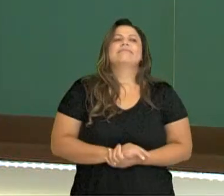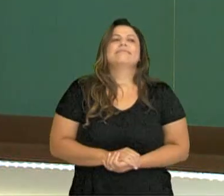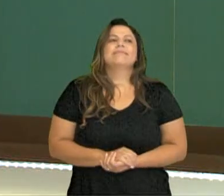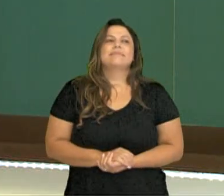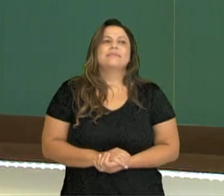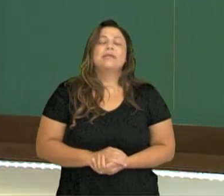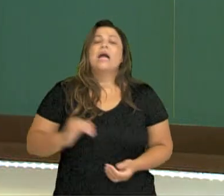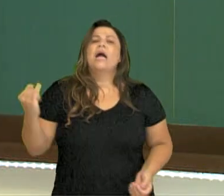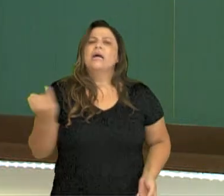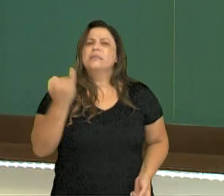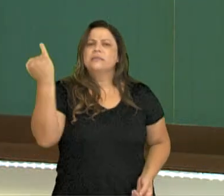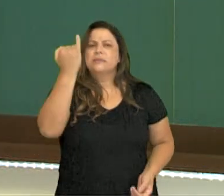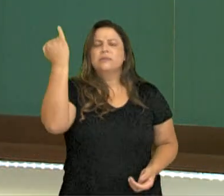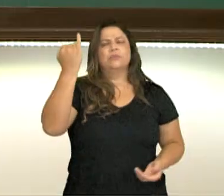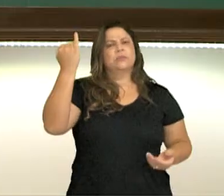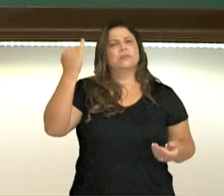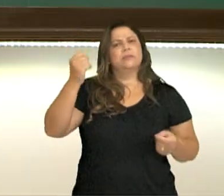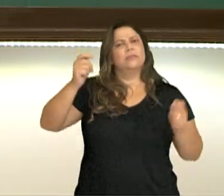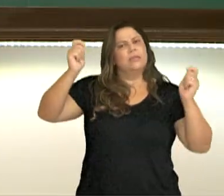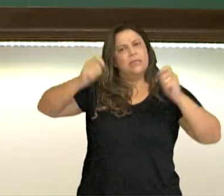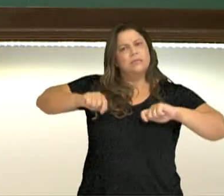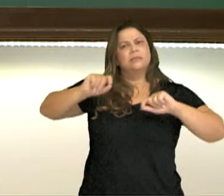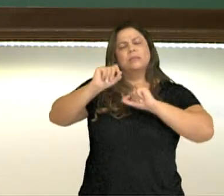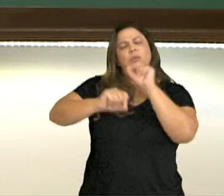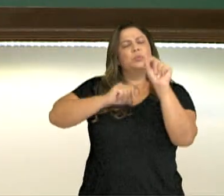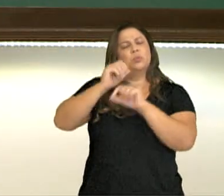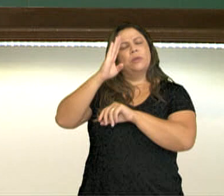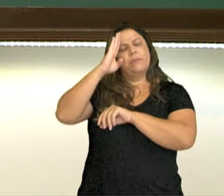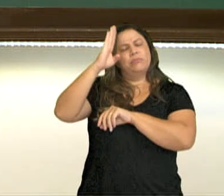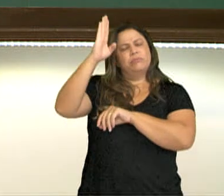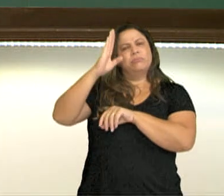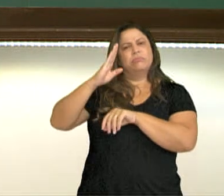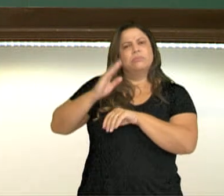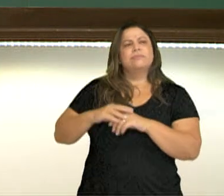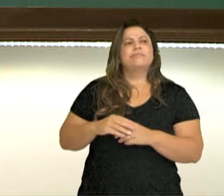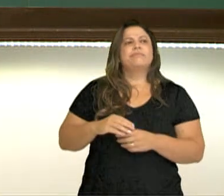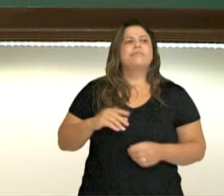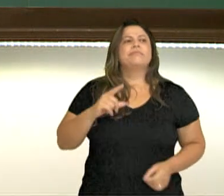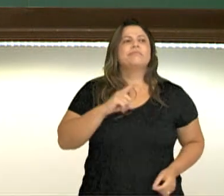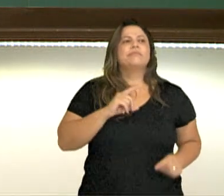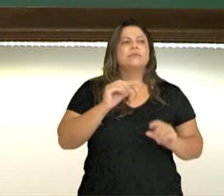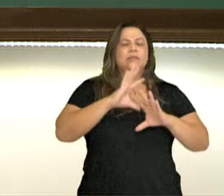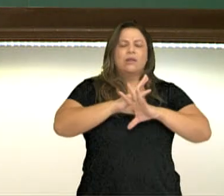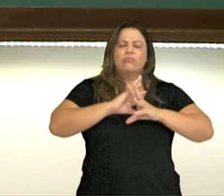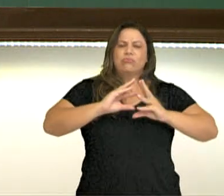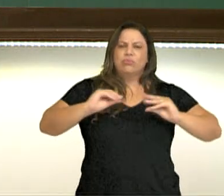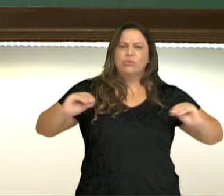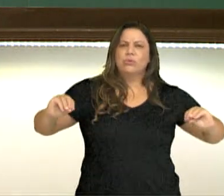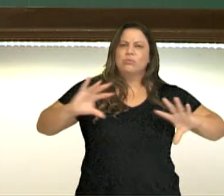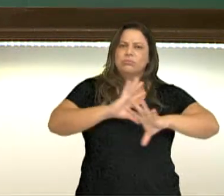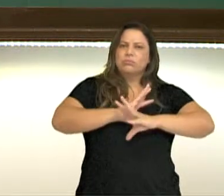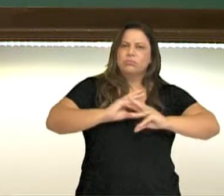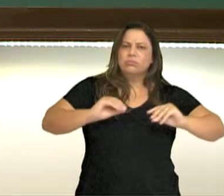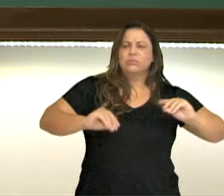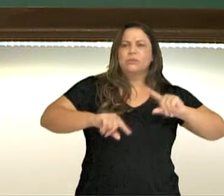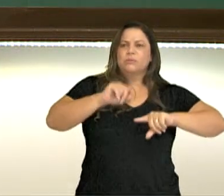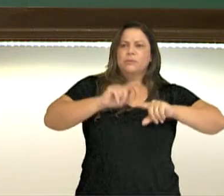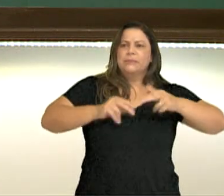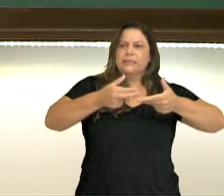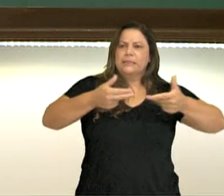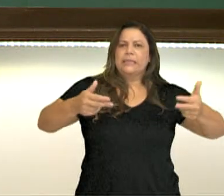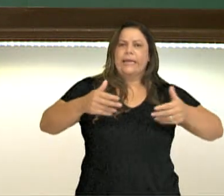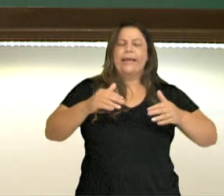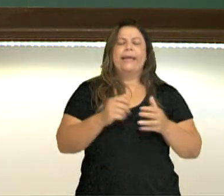A importância então desse reino, né? Quais são as importâncias que eles possuem? Decomposição de matéria orgânica morta.